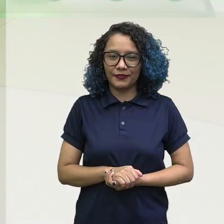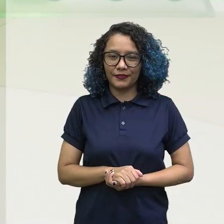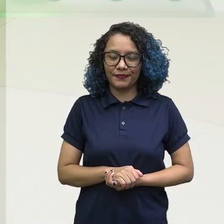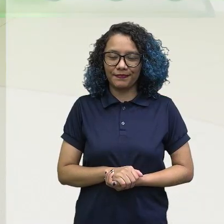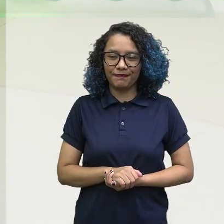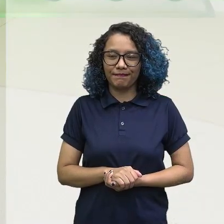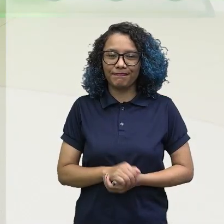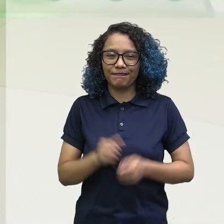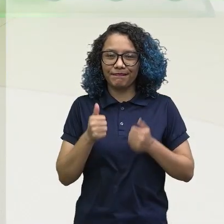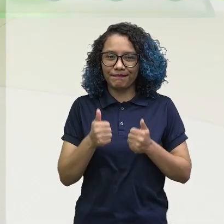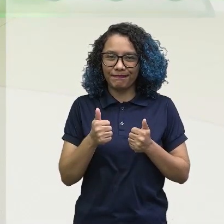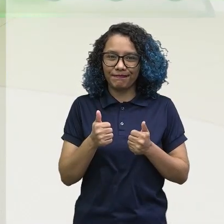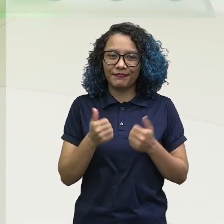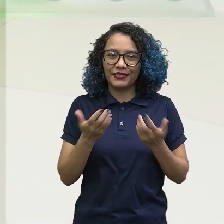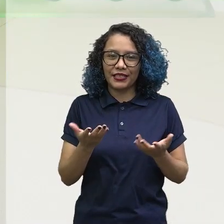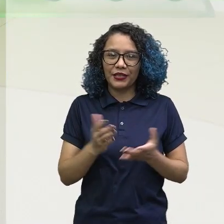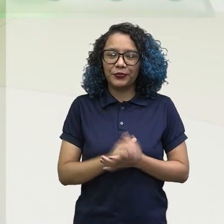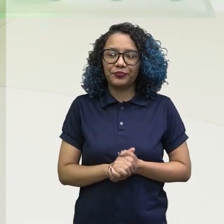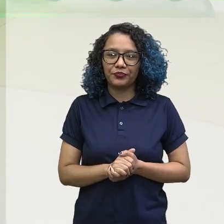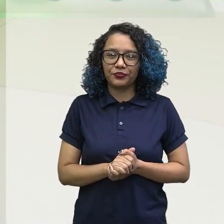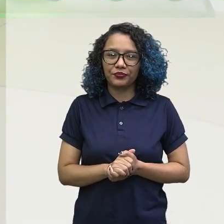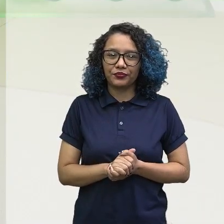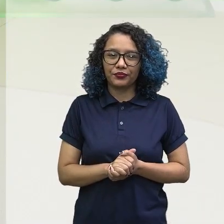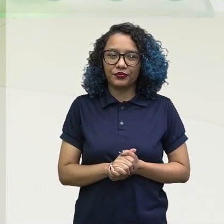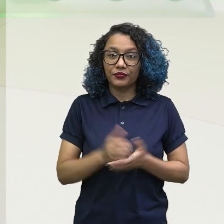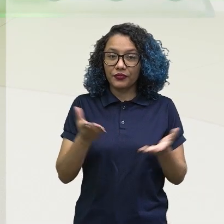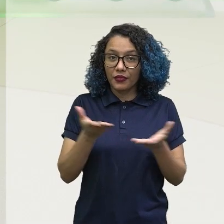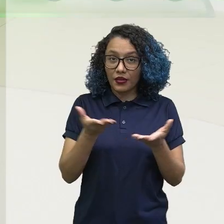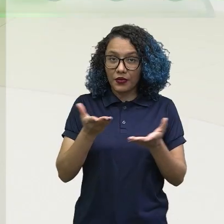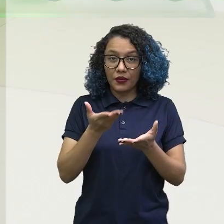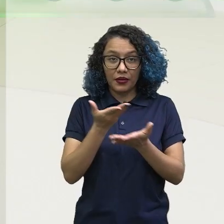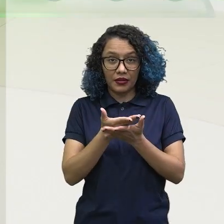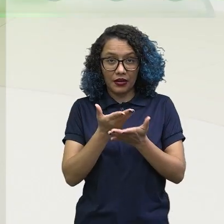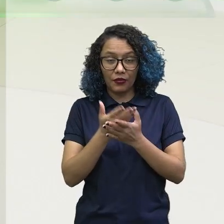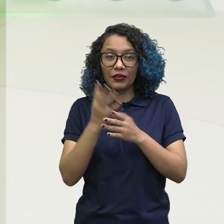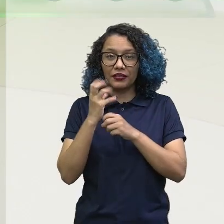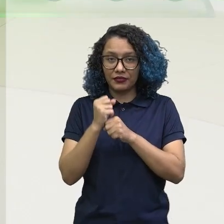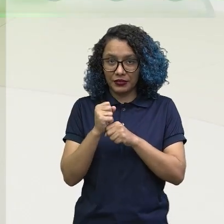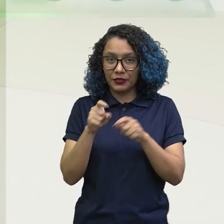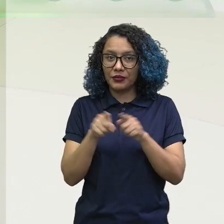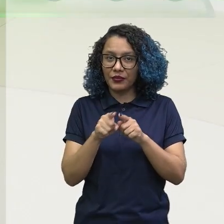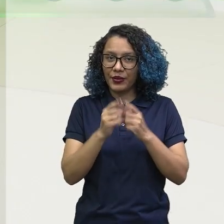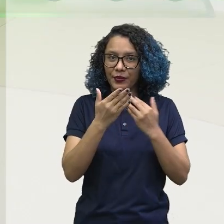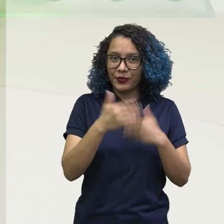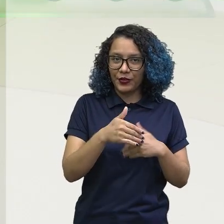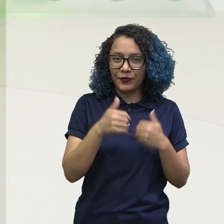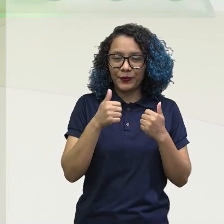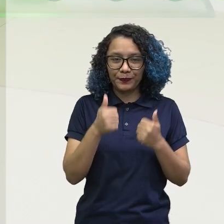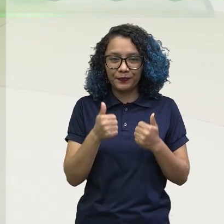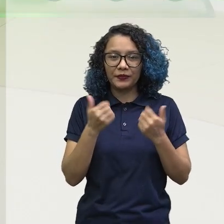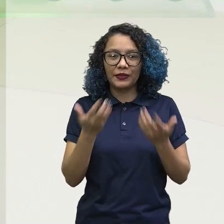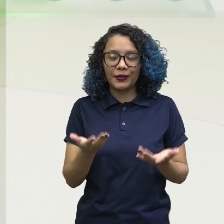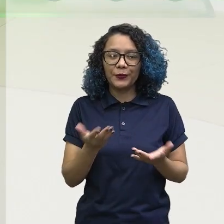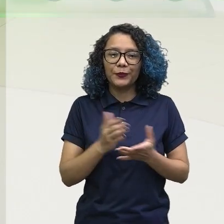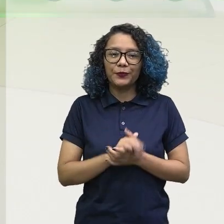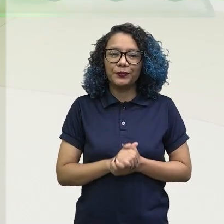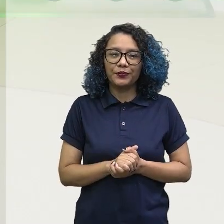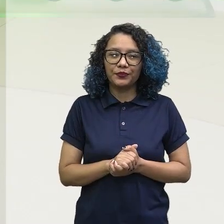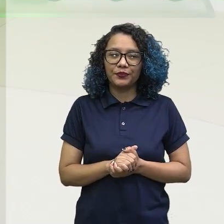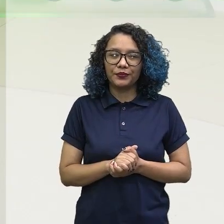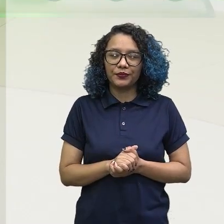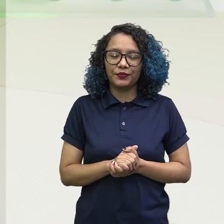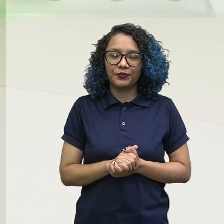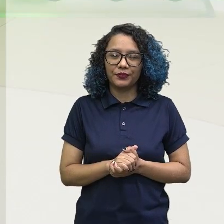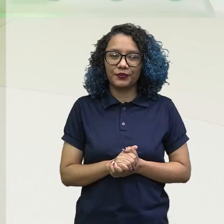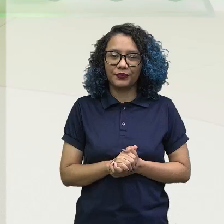Muito bem, pessoal. Nós estamos agora para a nossa aula de revisão e de avaliação, onde nós iremos